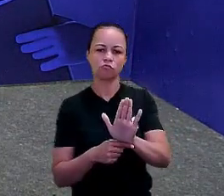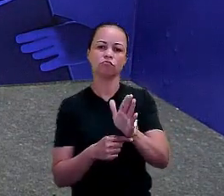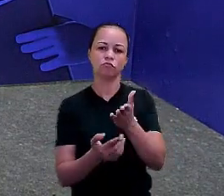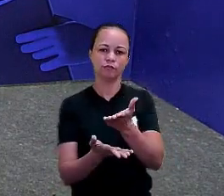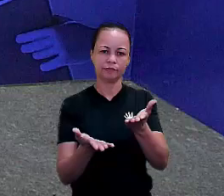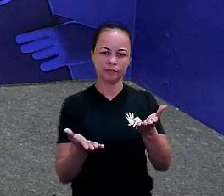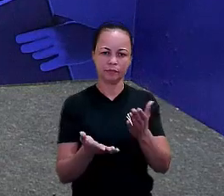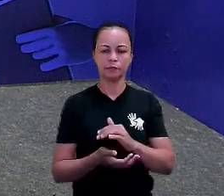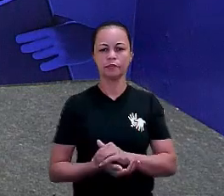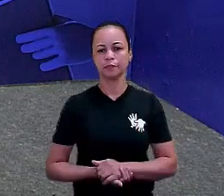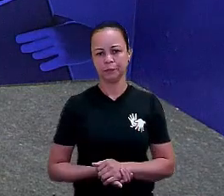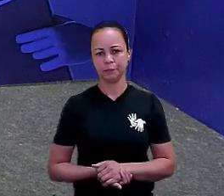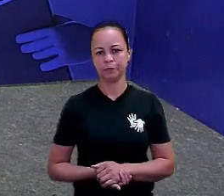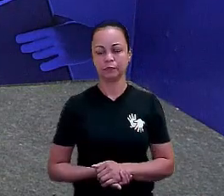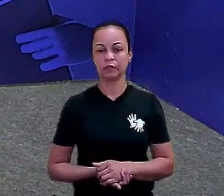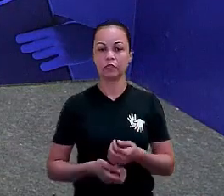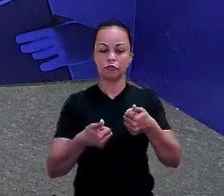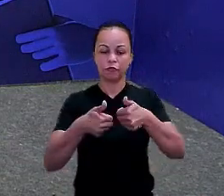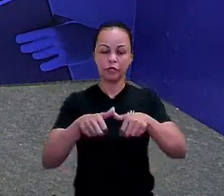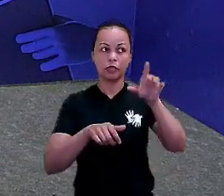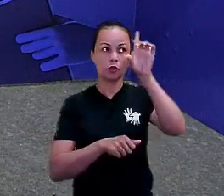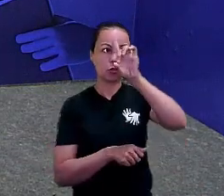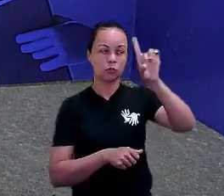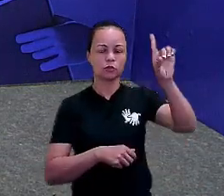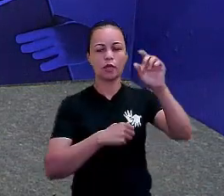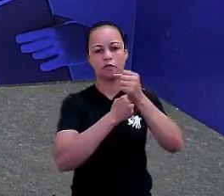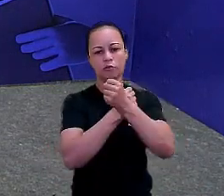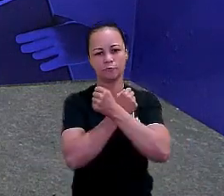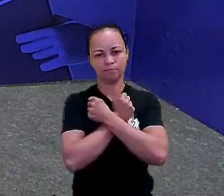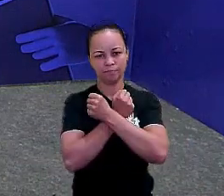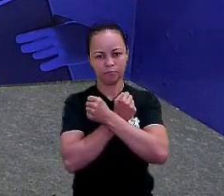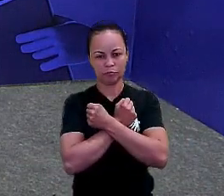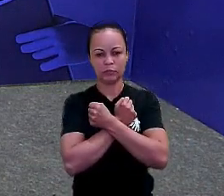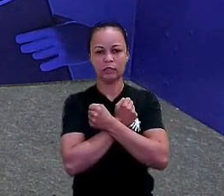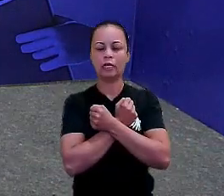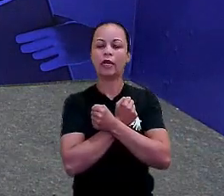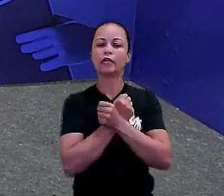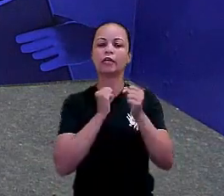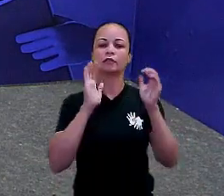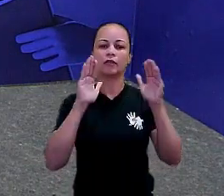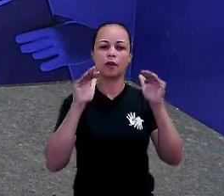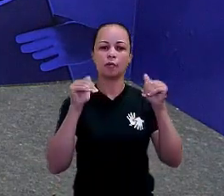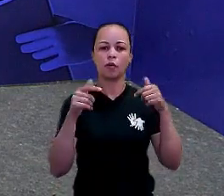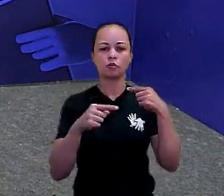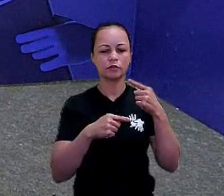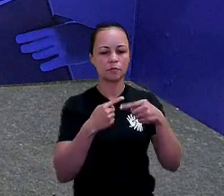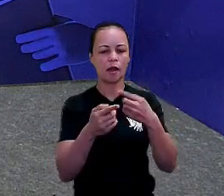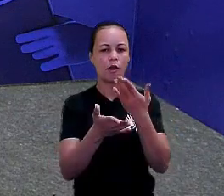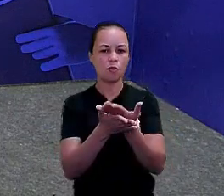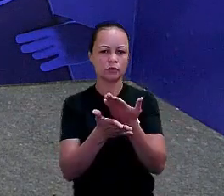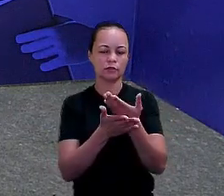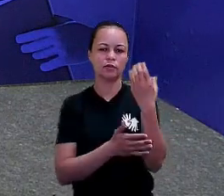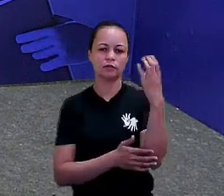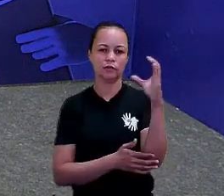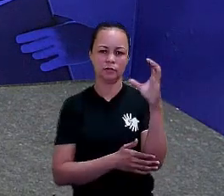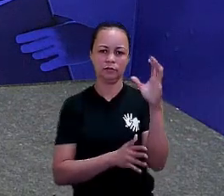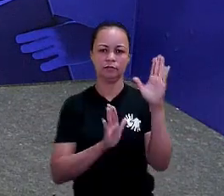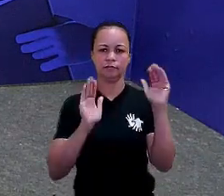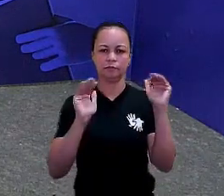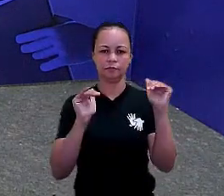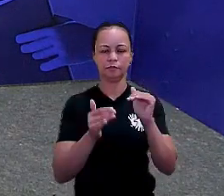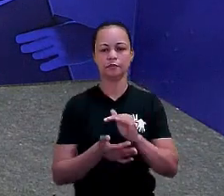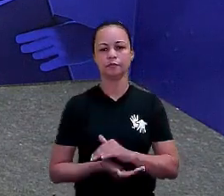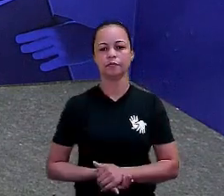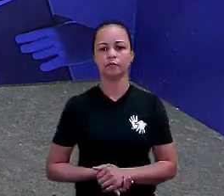te ajudar, tá bem? Fiquem com Deus, um forte abraço e até a nossa próxima aula de Ciências da Natureza. Tchau, tchau.